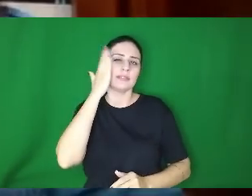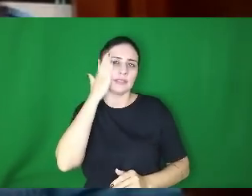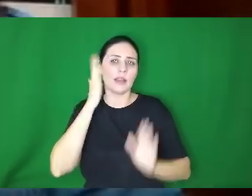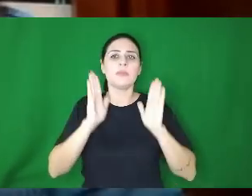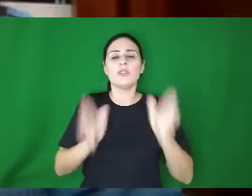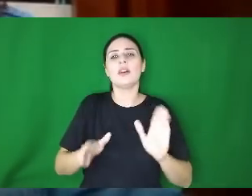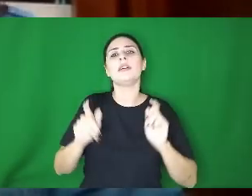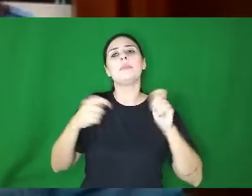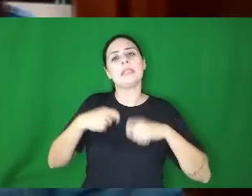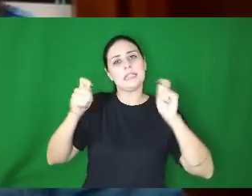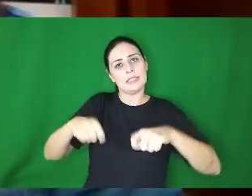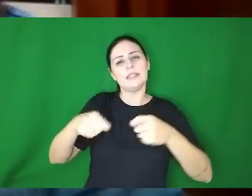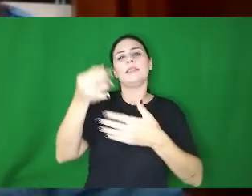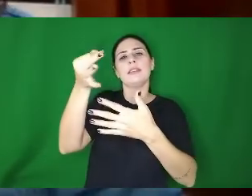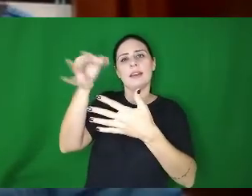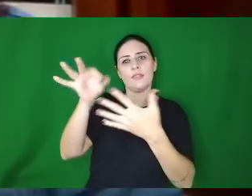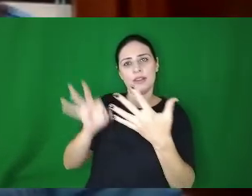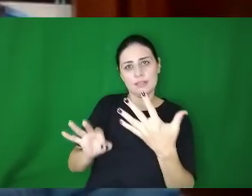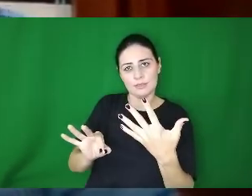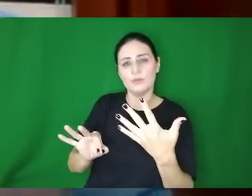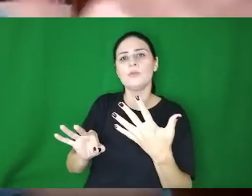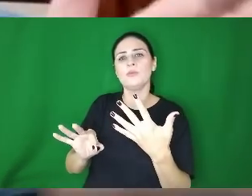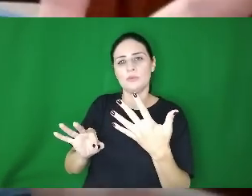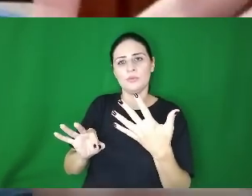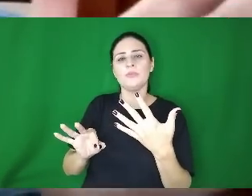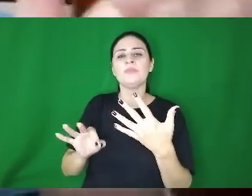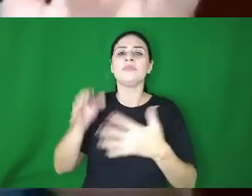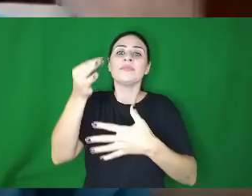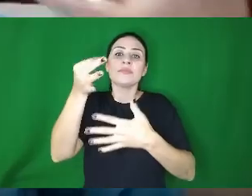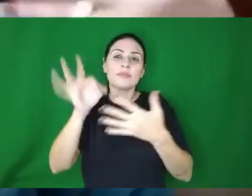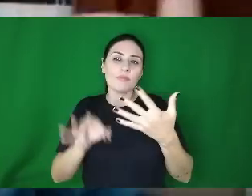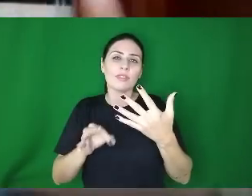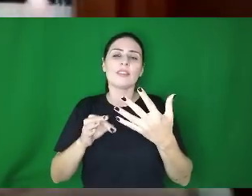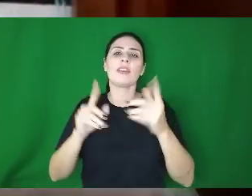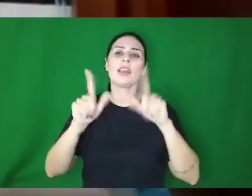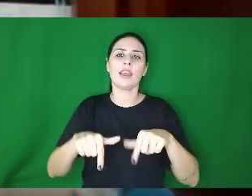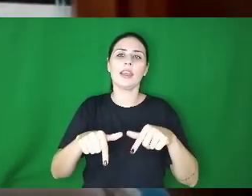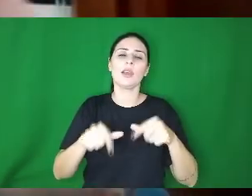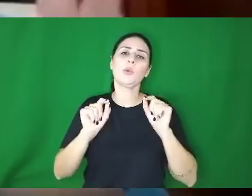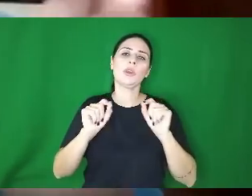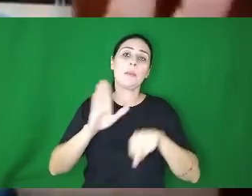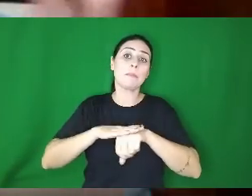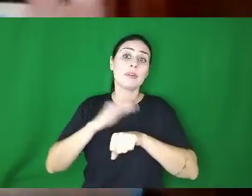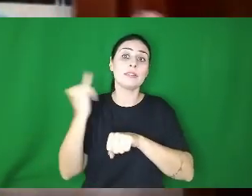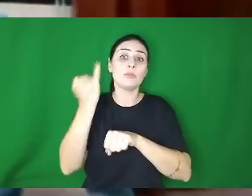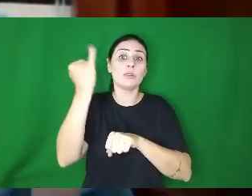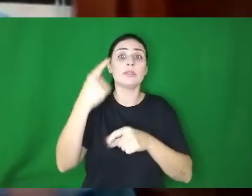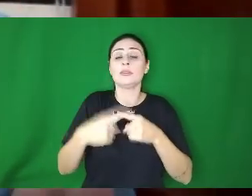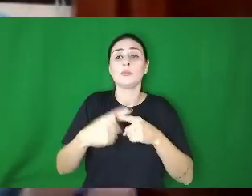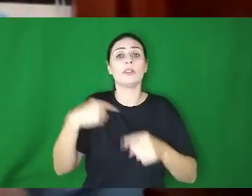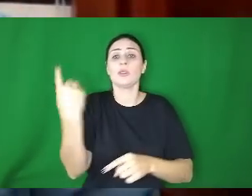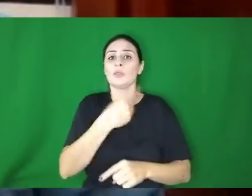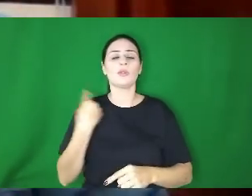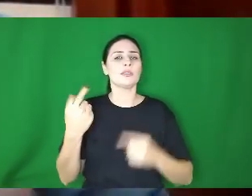escolar, seguir como se pegar o currículo, né? Porque se fosse numa outra situação, a gente poderia ter mais proximidade. Claro